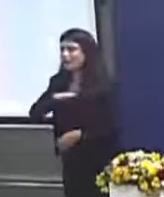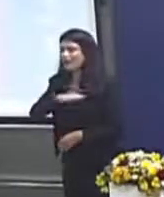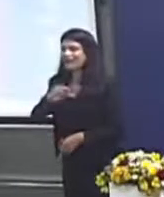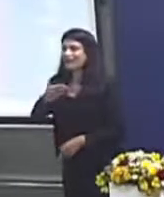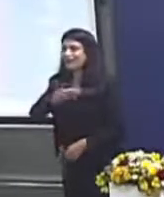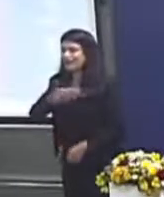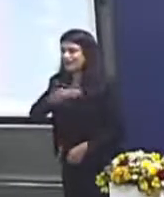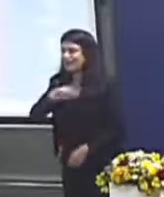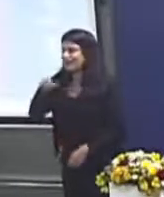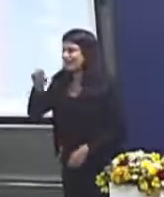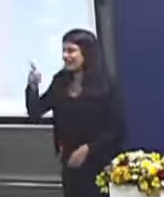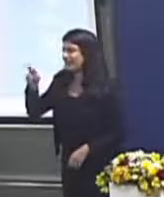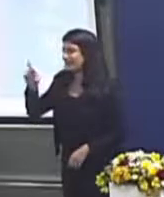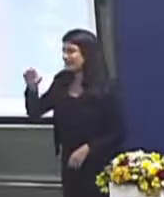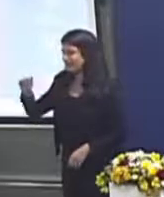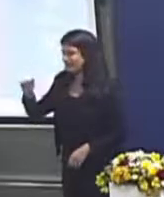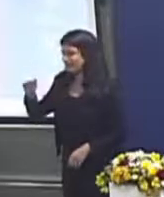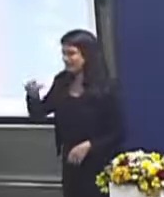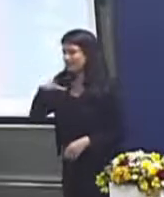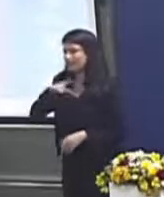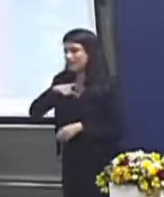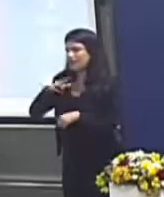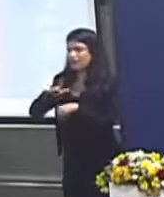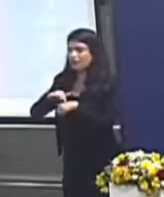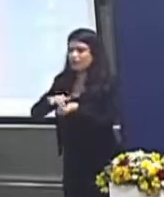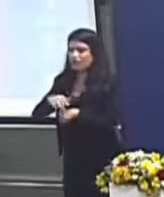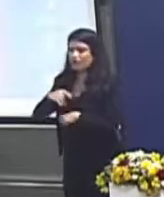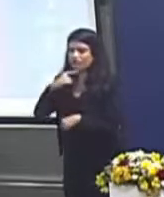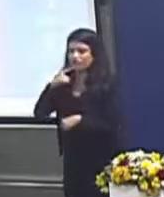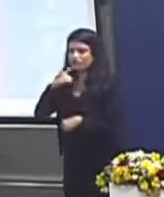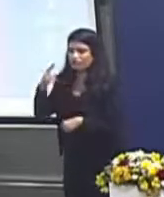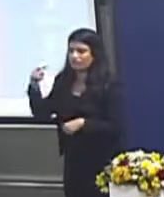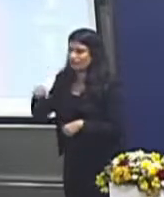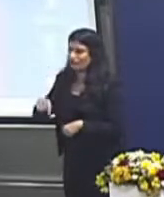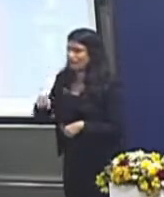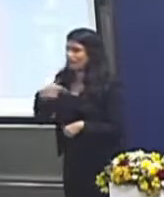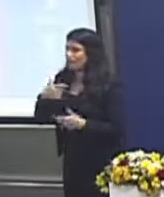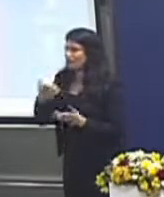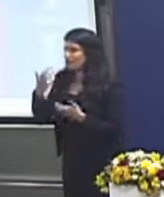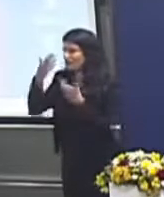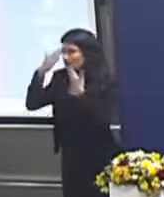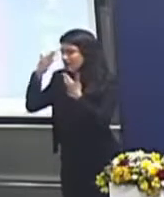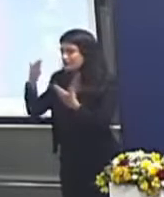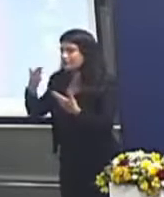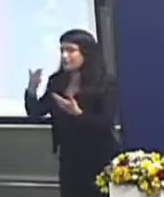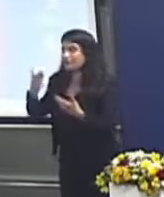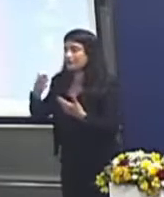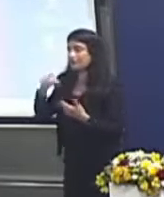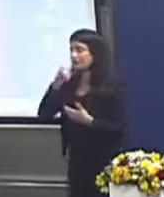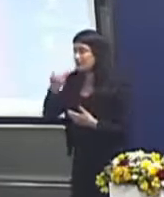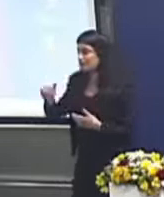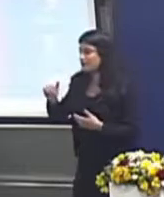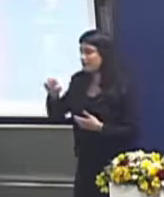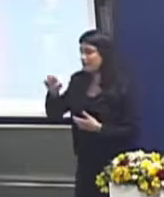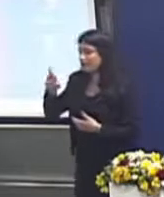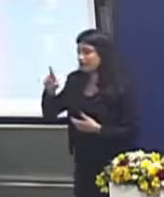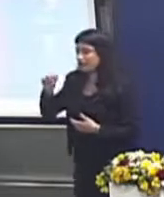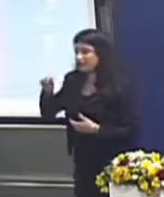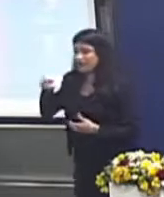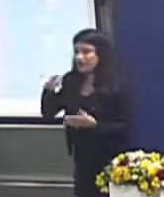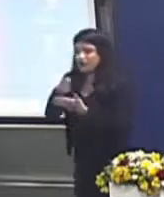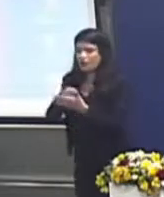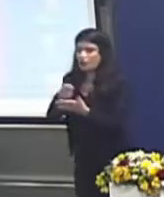amiga, Érica Malunguinho, que está doente, não pôde vir. Né? Quero dizer que a Érica é uma grande batalhadora desse tema,